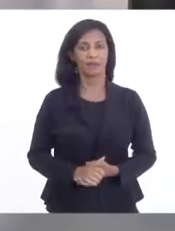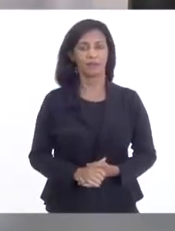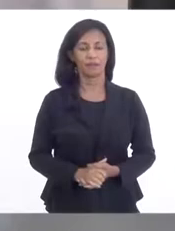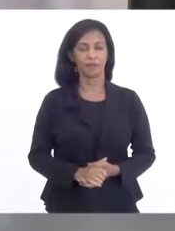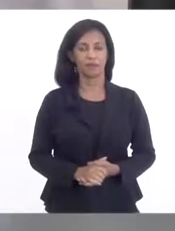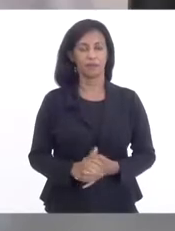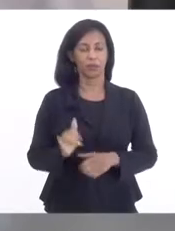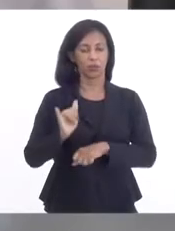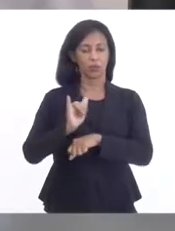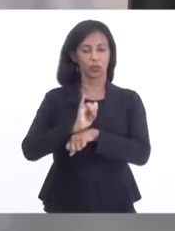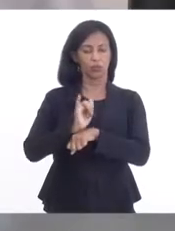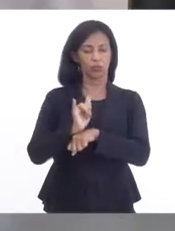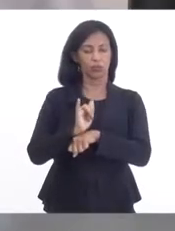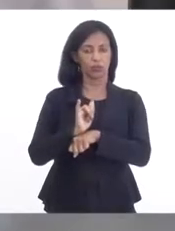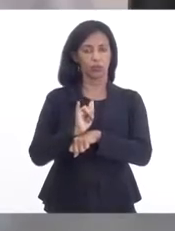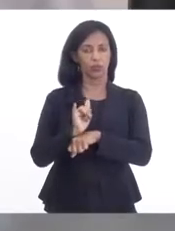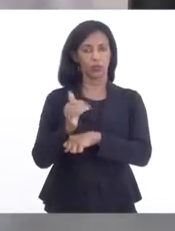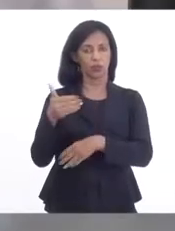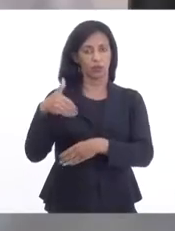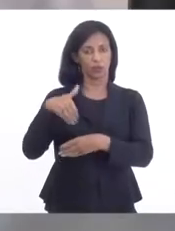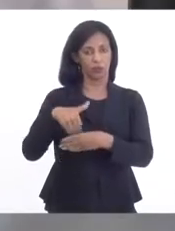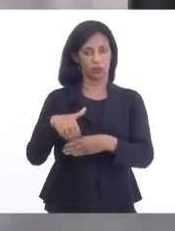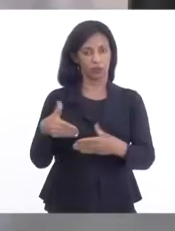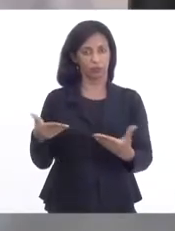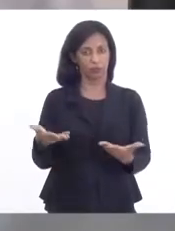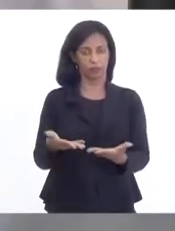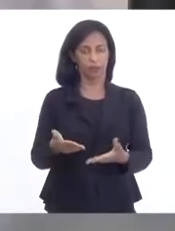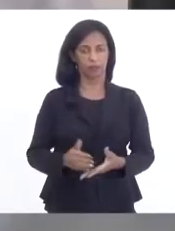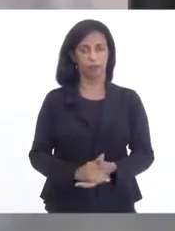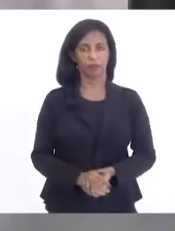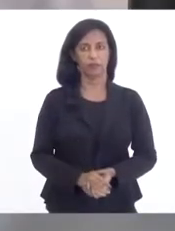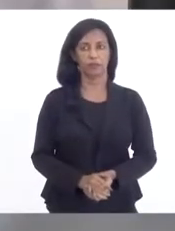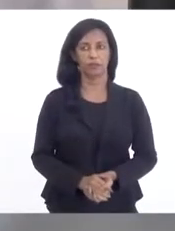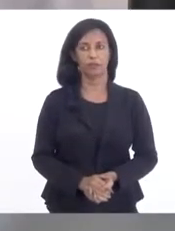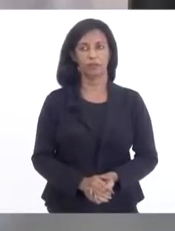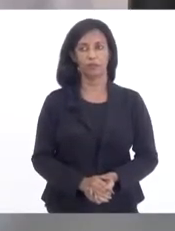pelo YouTube e vão votar aqui.